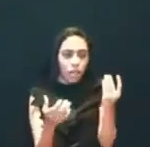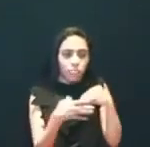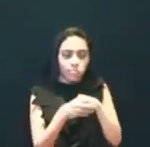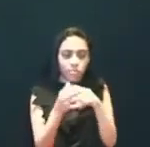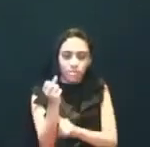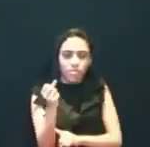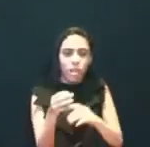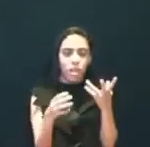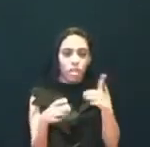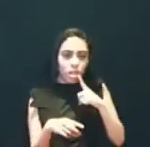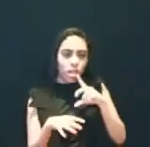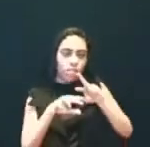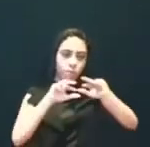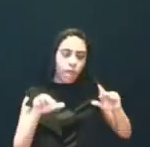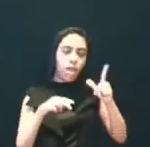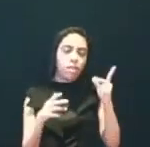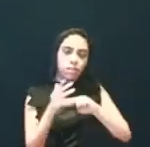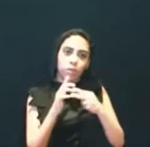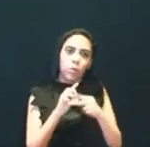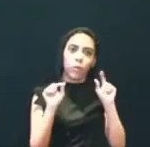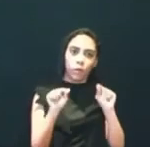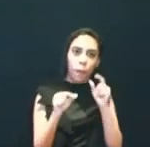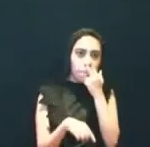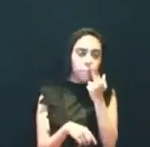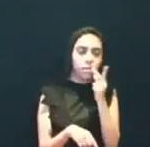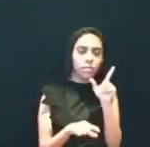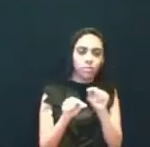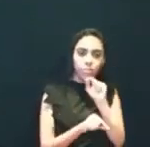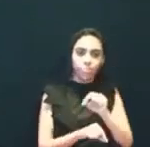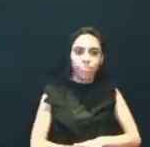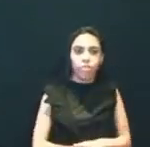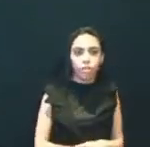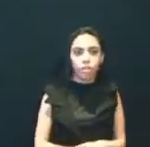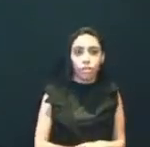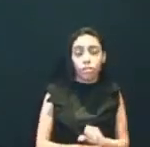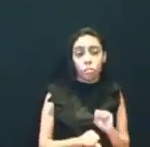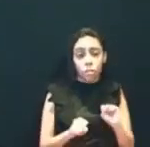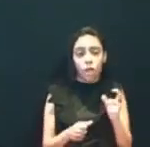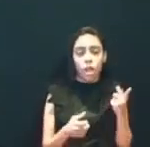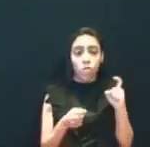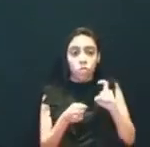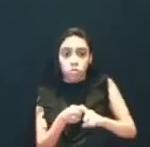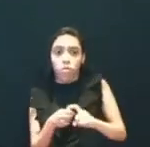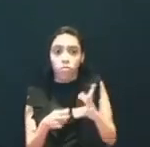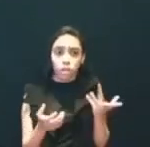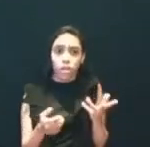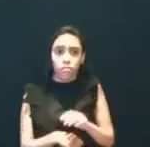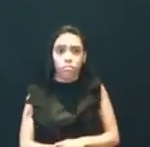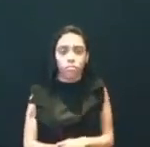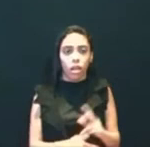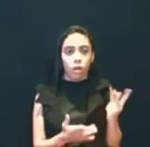isso indica que essa leucemia ela atingiu uma refratariedade, ou se ela volta, uma